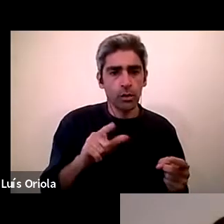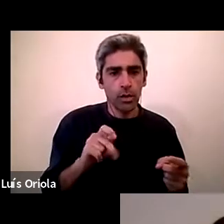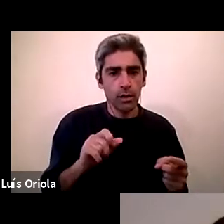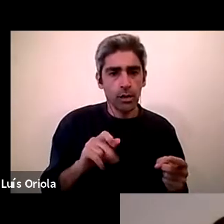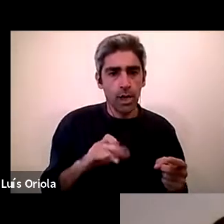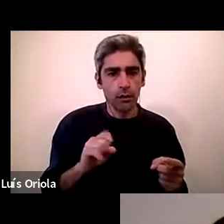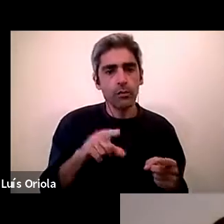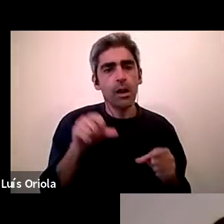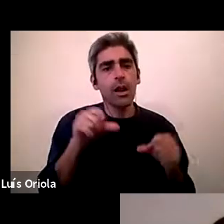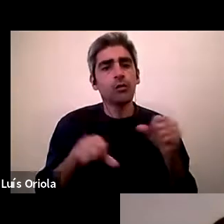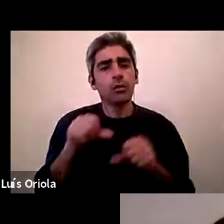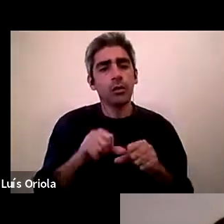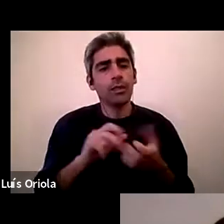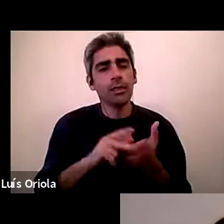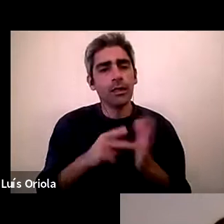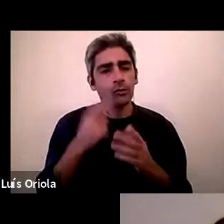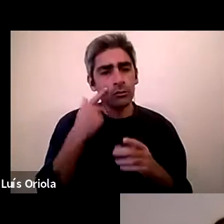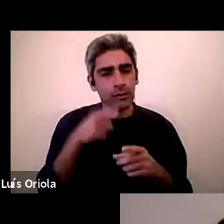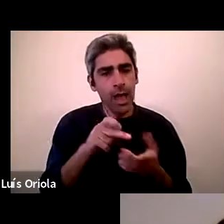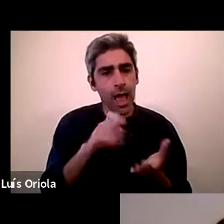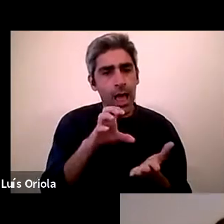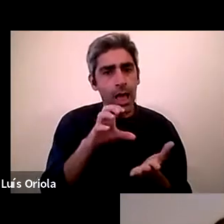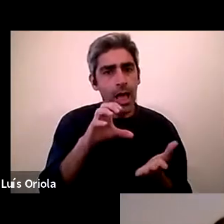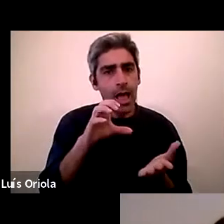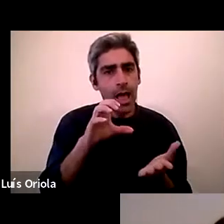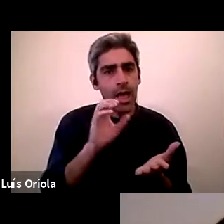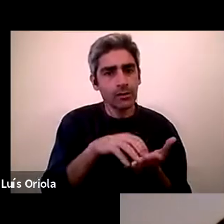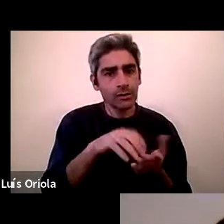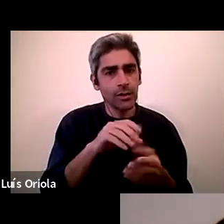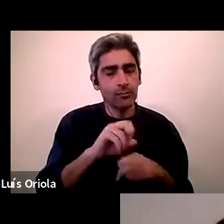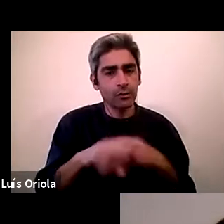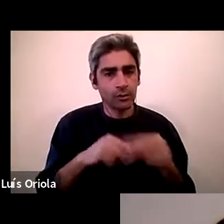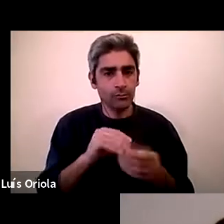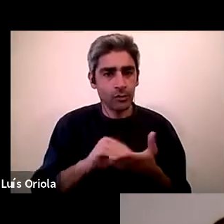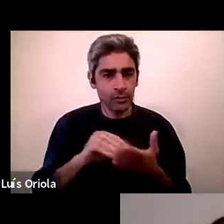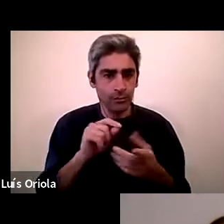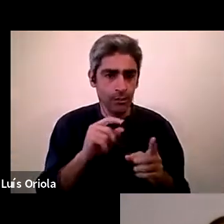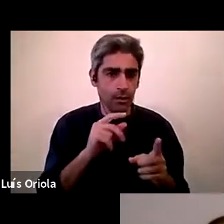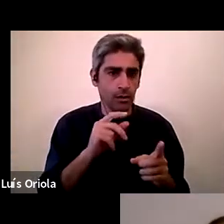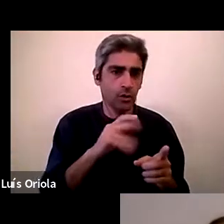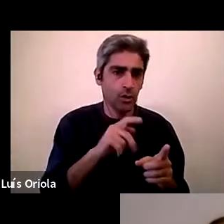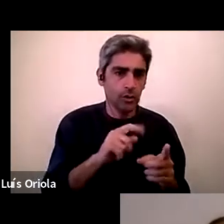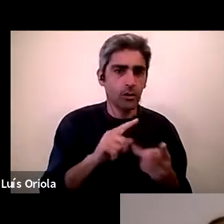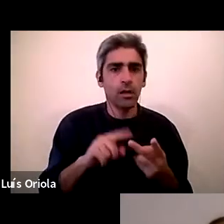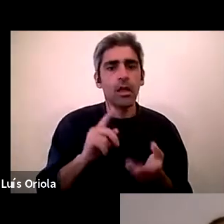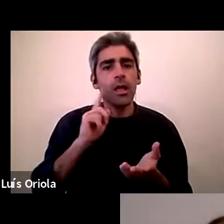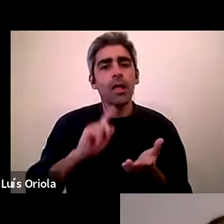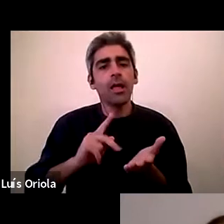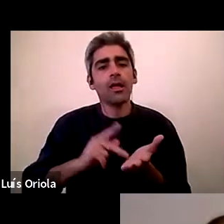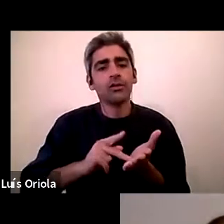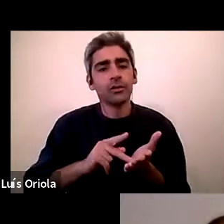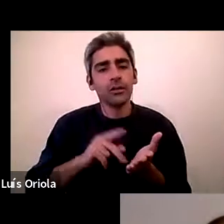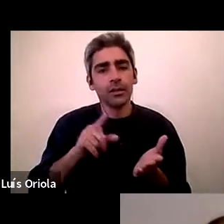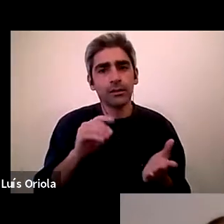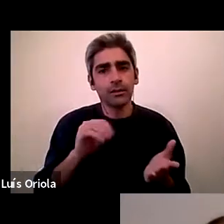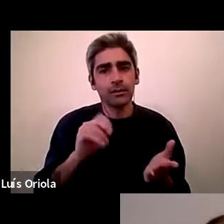de Experimentação da Administração Pública da Agência para a Modernização Administrativa e a engenheira Sara Carrasqueiro, vogal do Conselho Diretivo da Agência para a Modernização